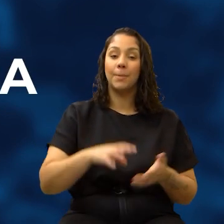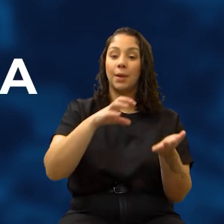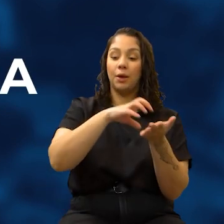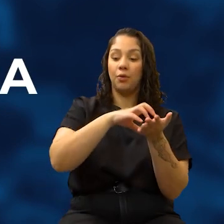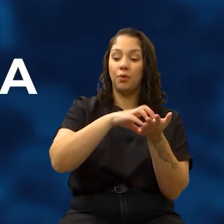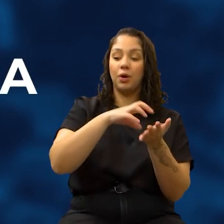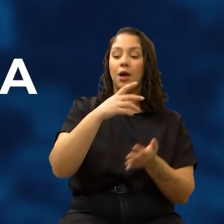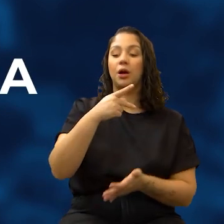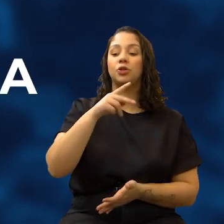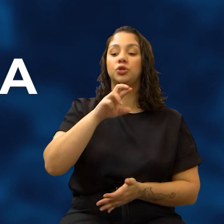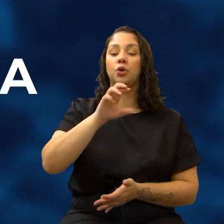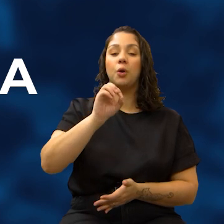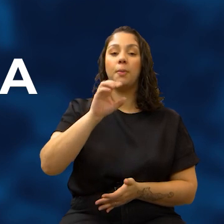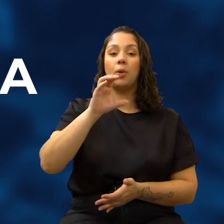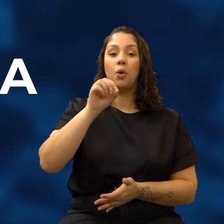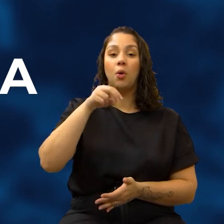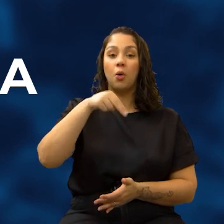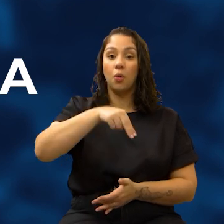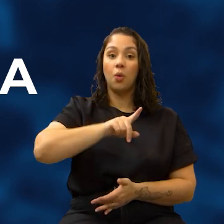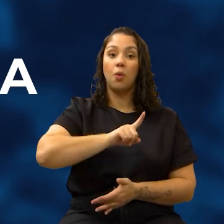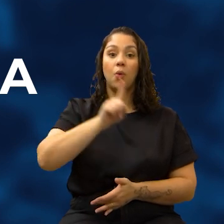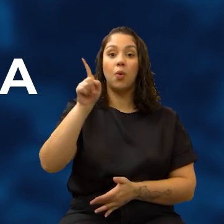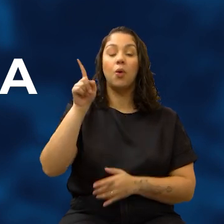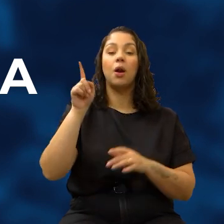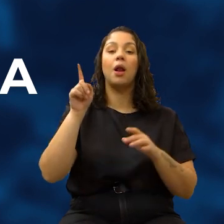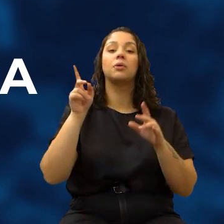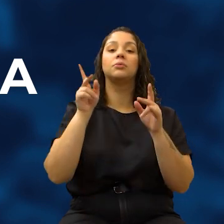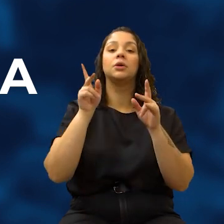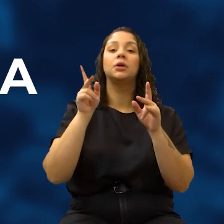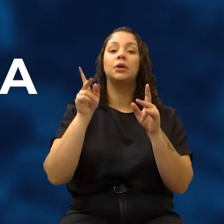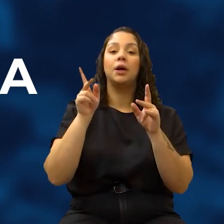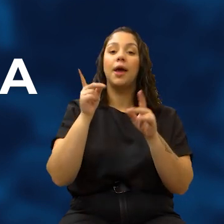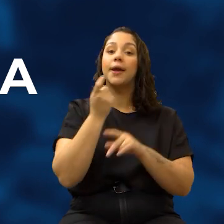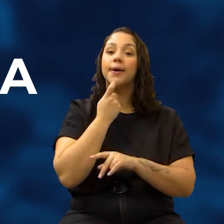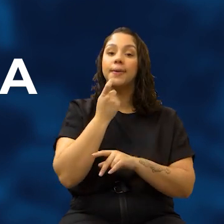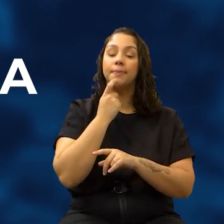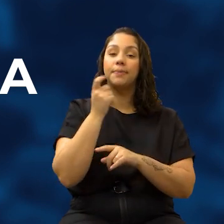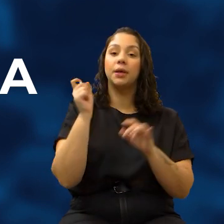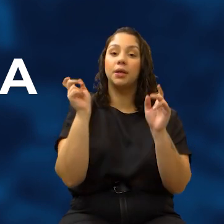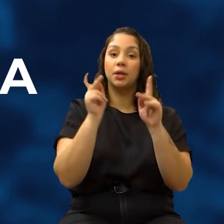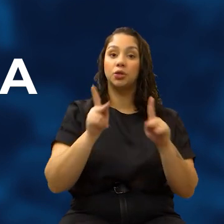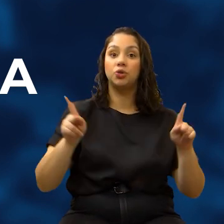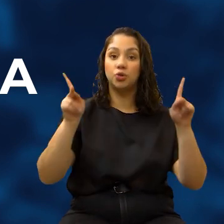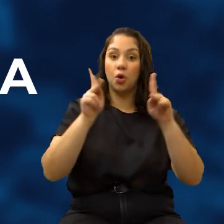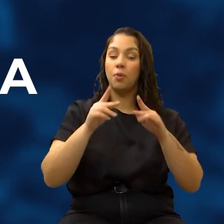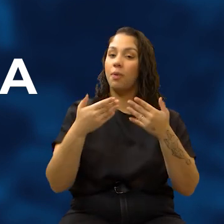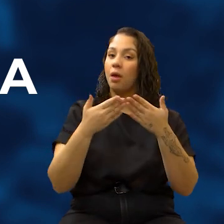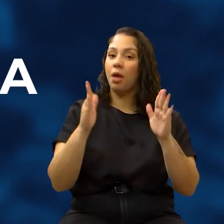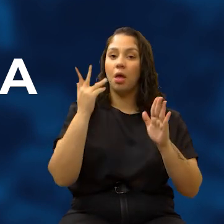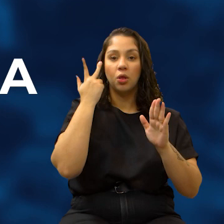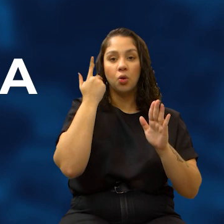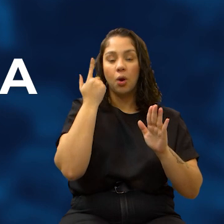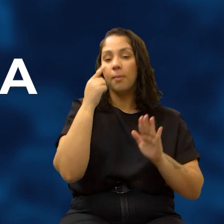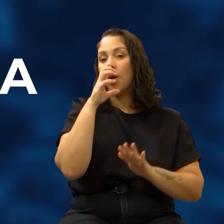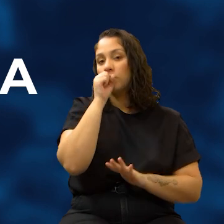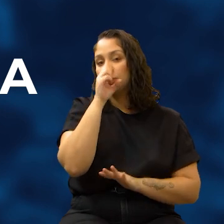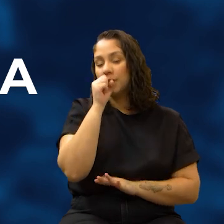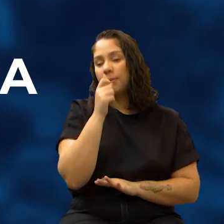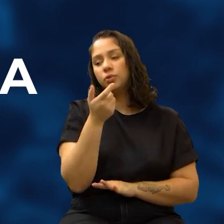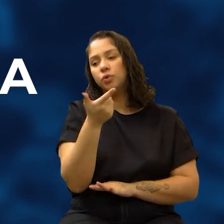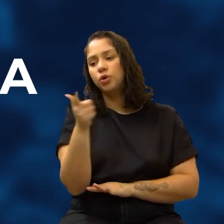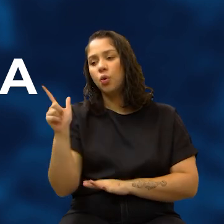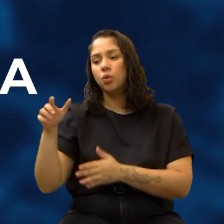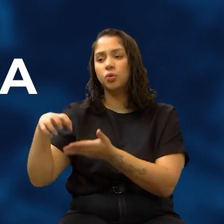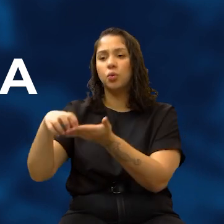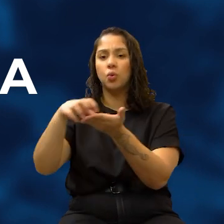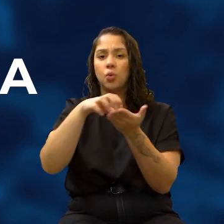19-3766-6910. A unidade do PROCON no Poupa Tempo do Campinas Shopping seguirá o expediente do Poupa Tempo, que abre normalmente no sábado. As